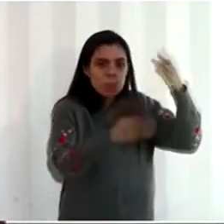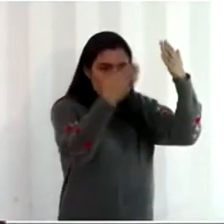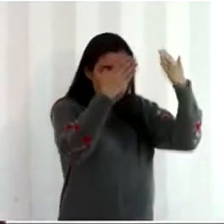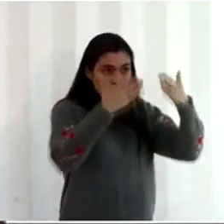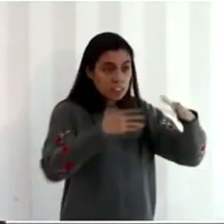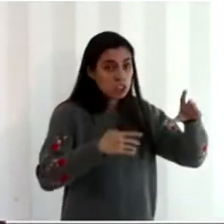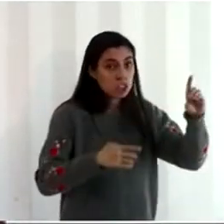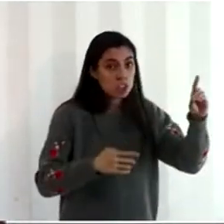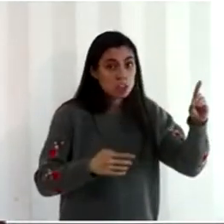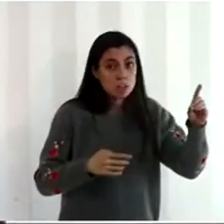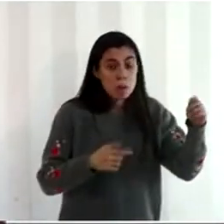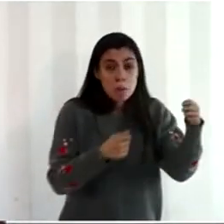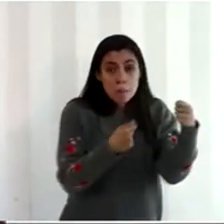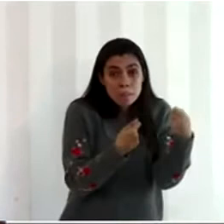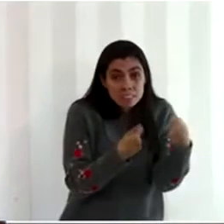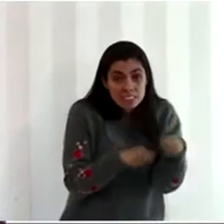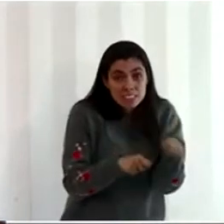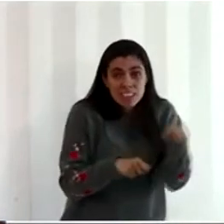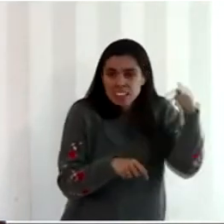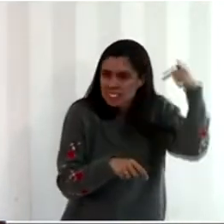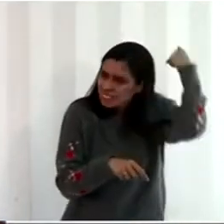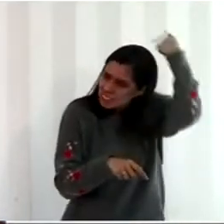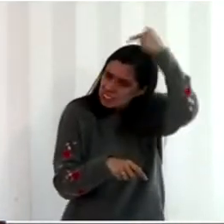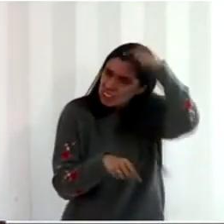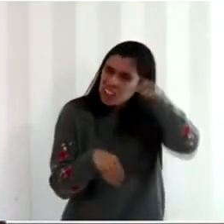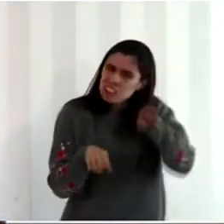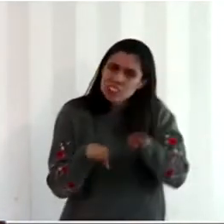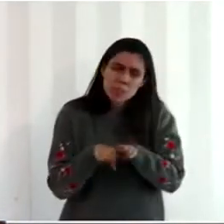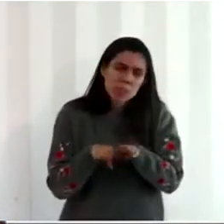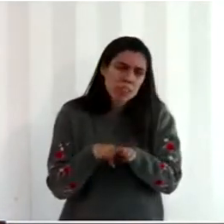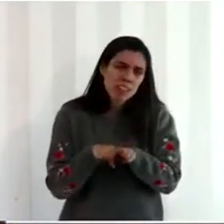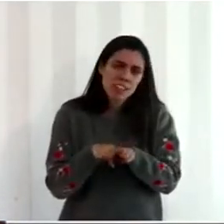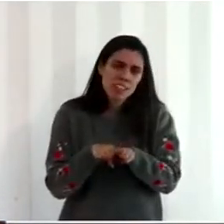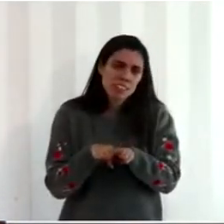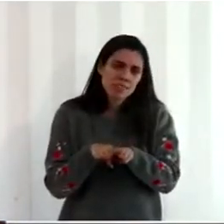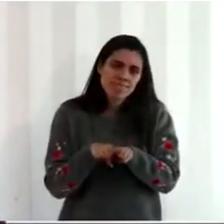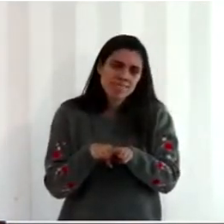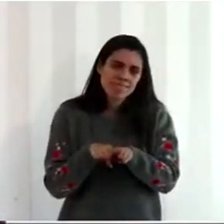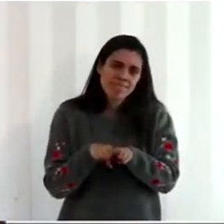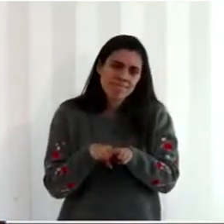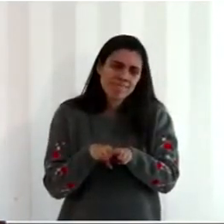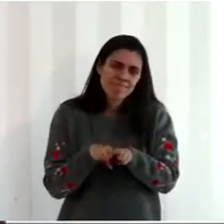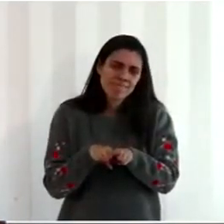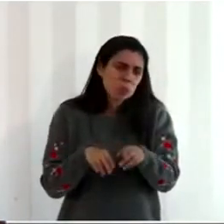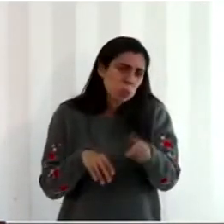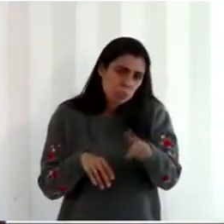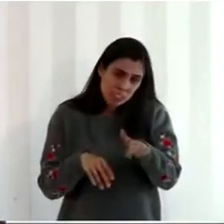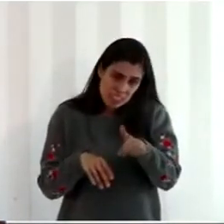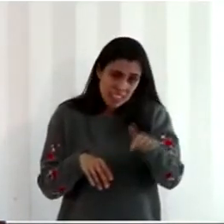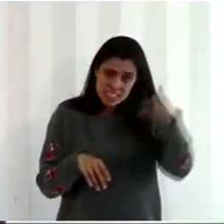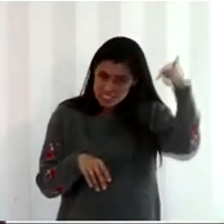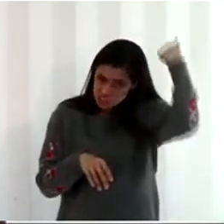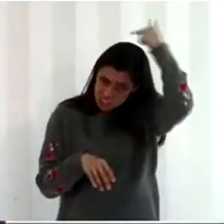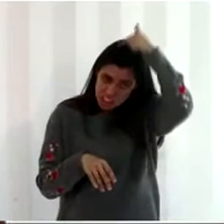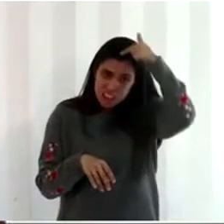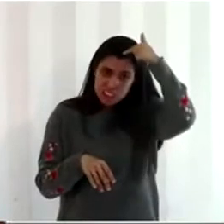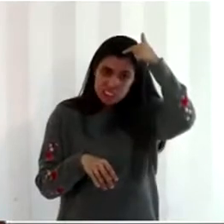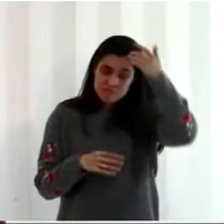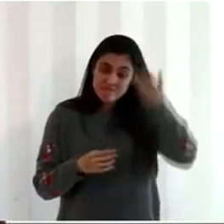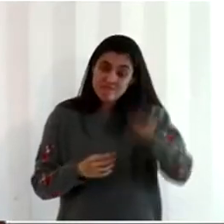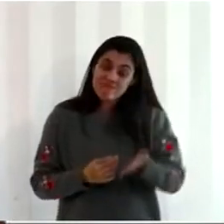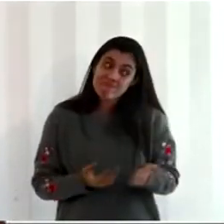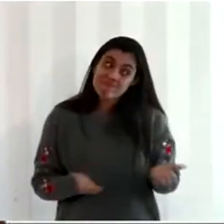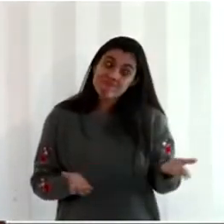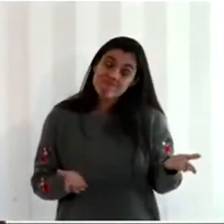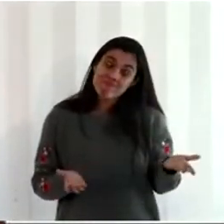irmãos, ninguém verá o Senhor. Mas Deus está prometendo para este povo: eu vou mudar este quadro de escassez, de não ter nada